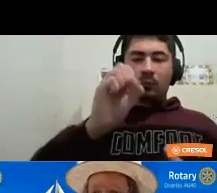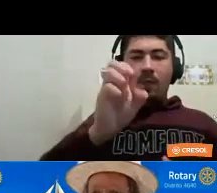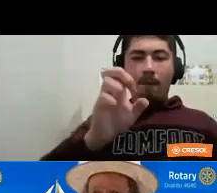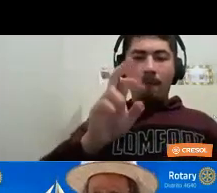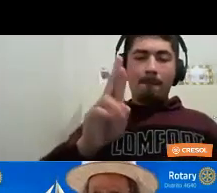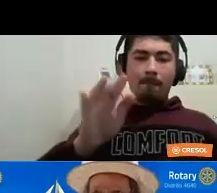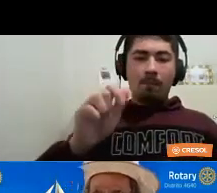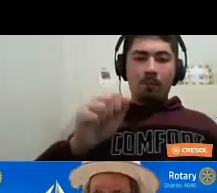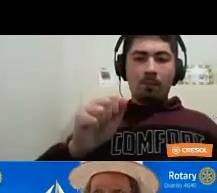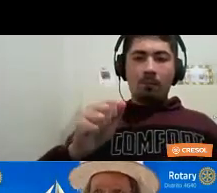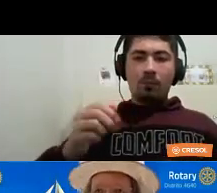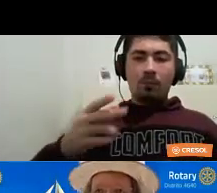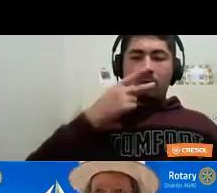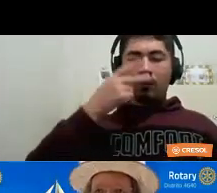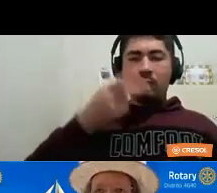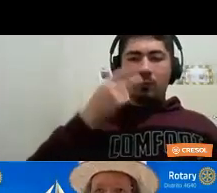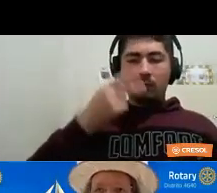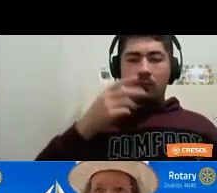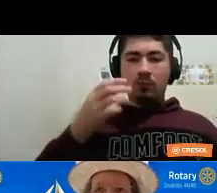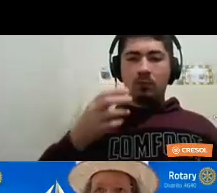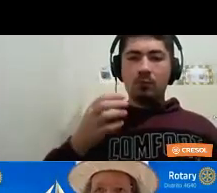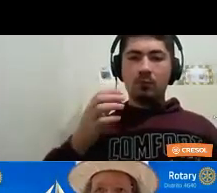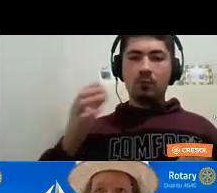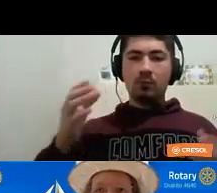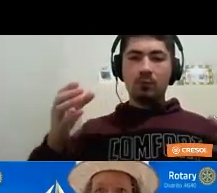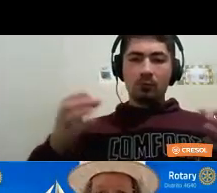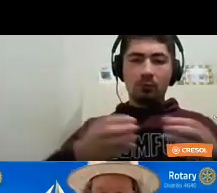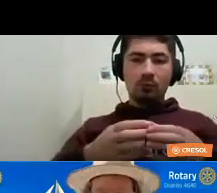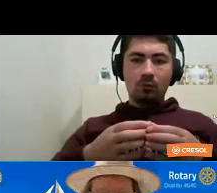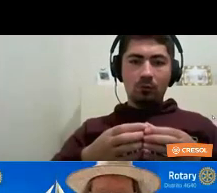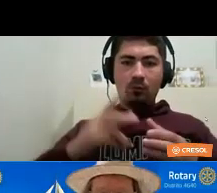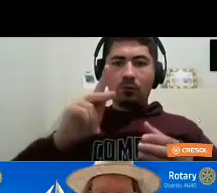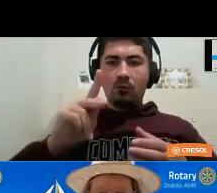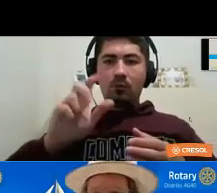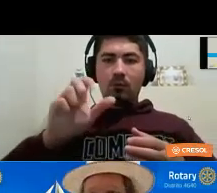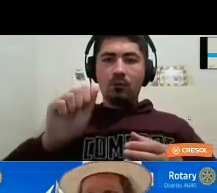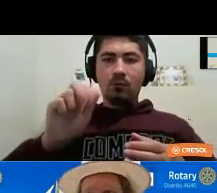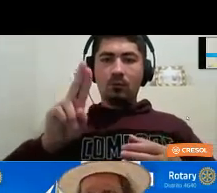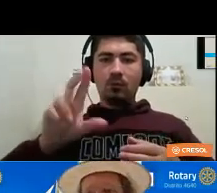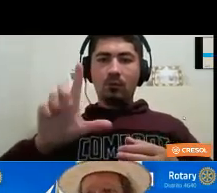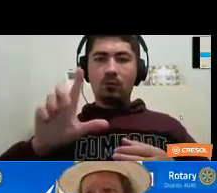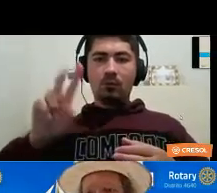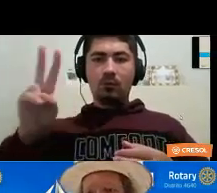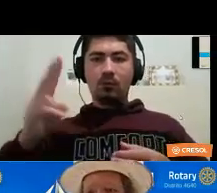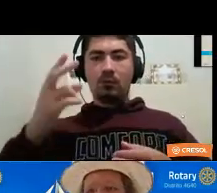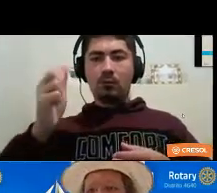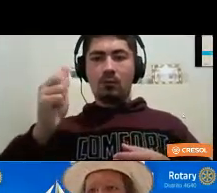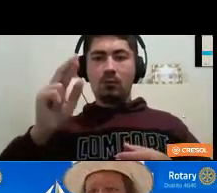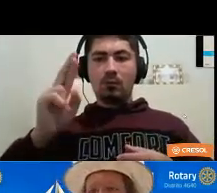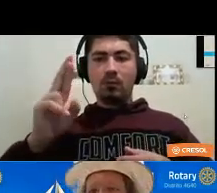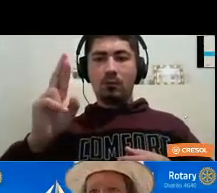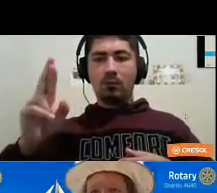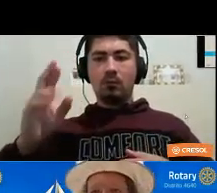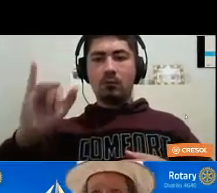Fundação Rotária, sobre a Sociedade Paul Harris, né? E tentar levar uma mensagem. Eu não vou fazer uma apresentação